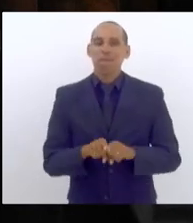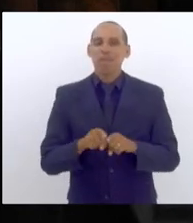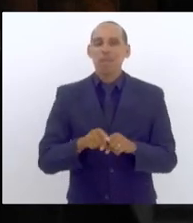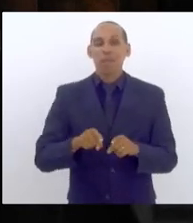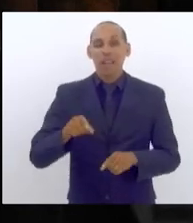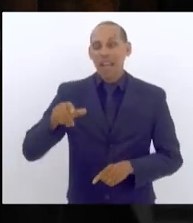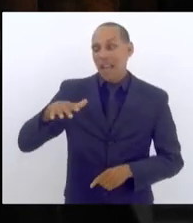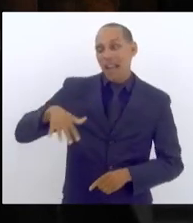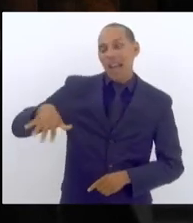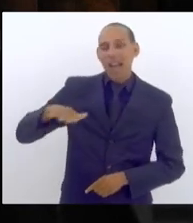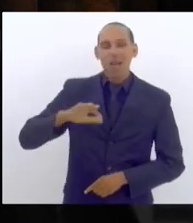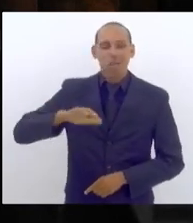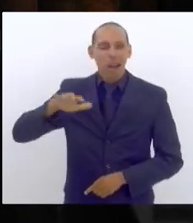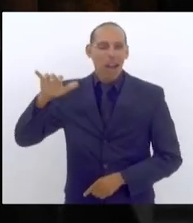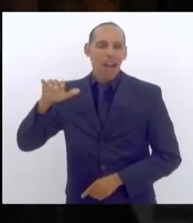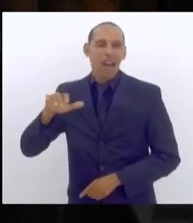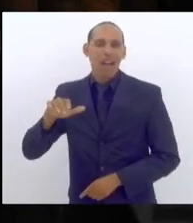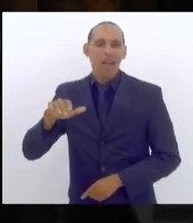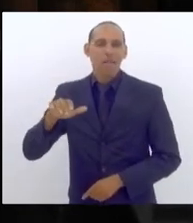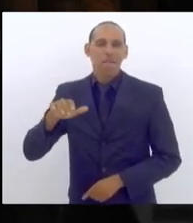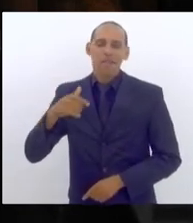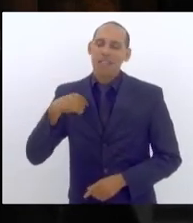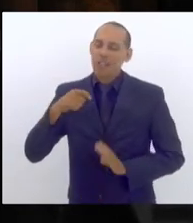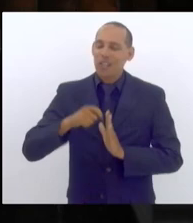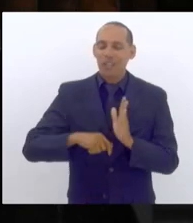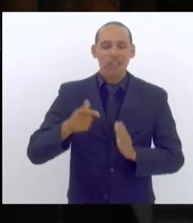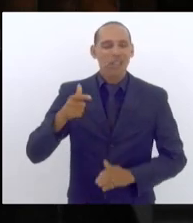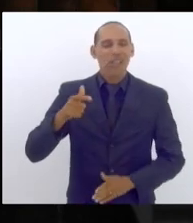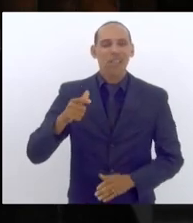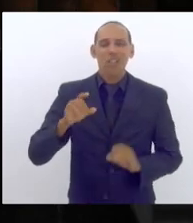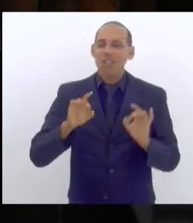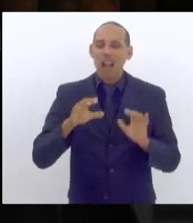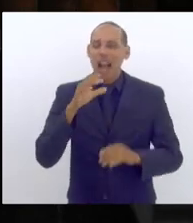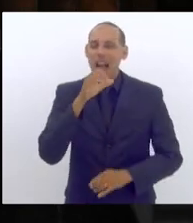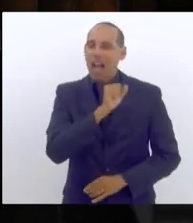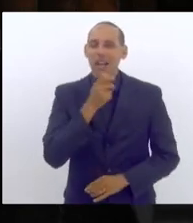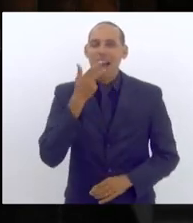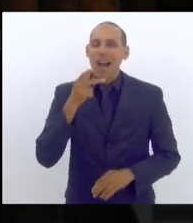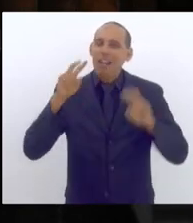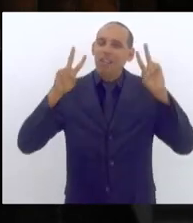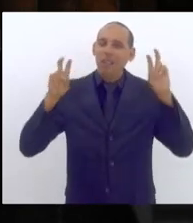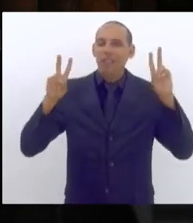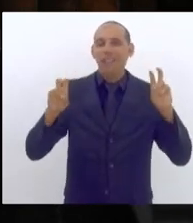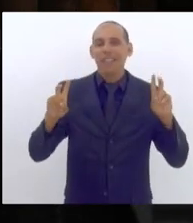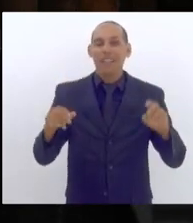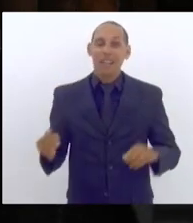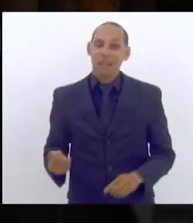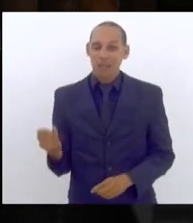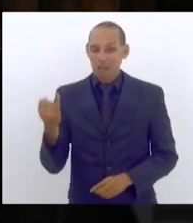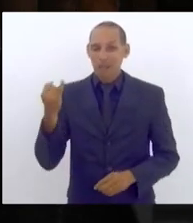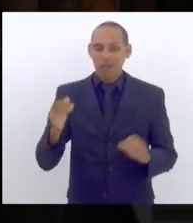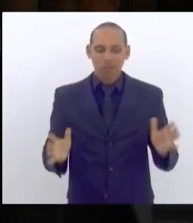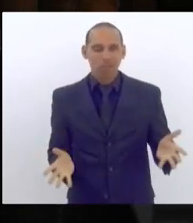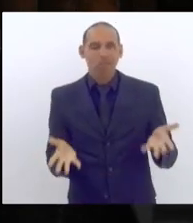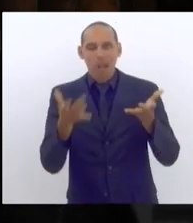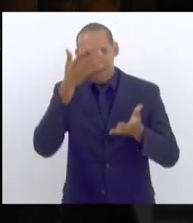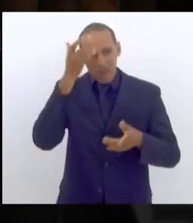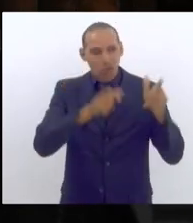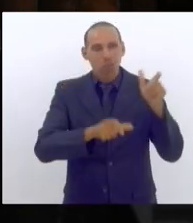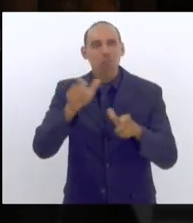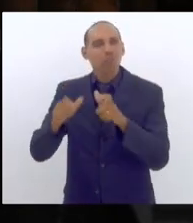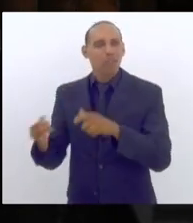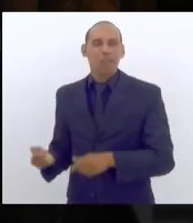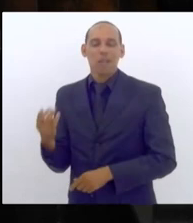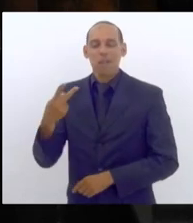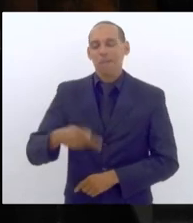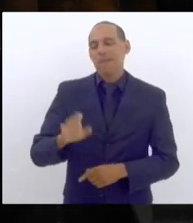Então, tia Ju, me inscrevi aqui rapidinho só para falar sobre temas importantes e enaltecer pessoas